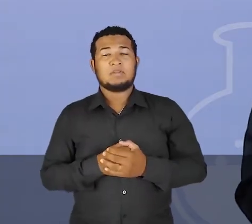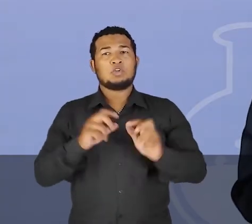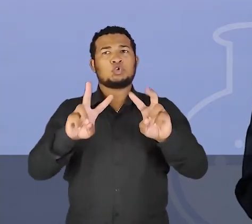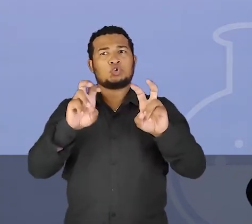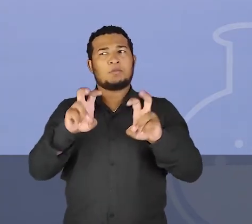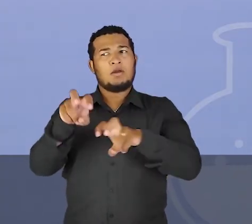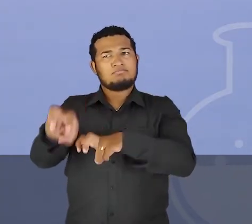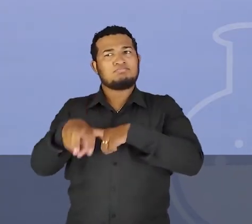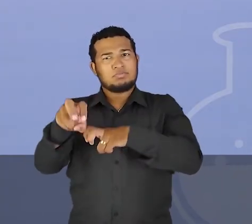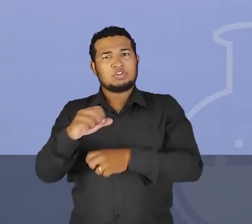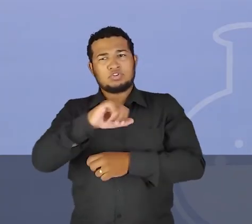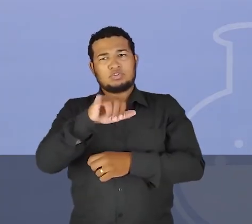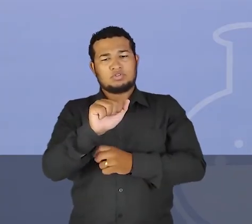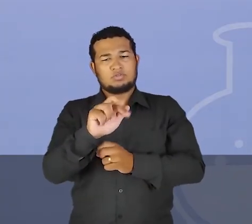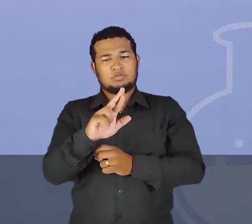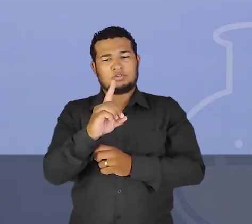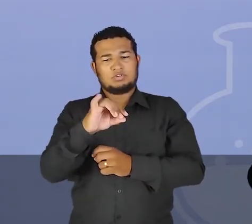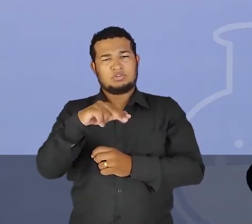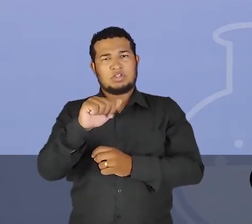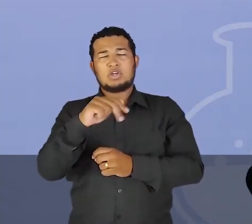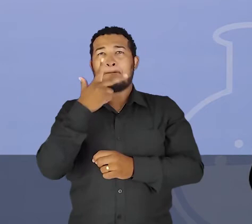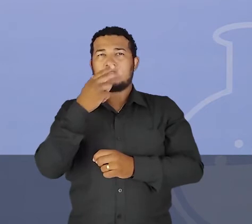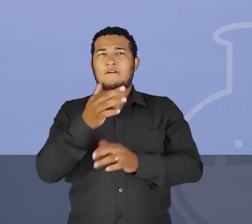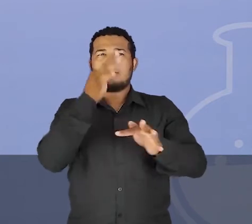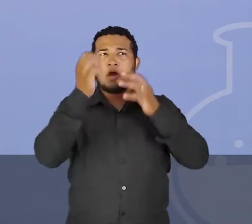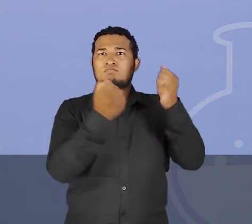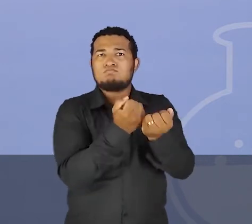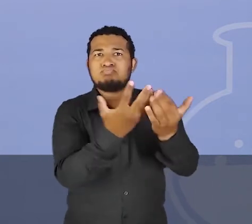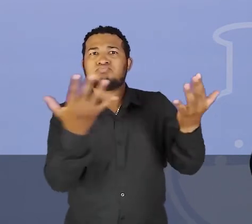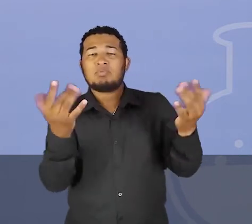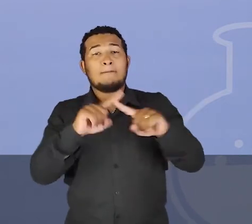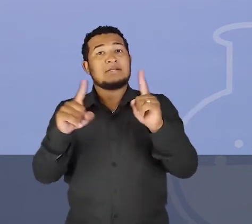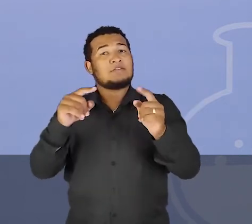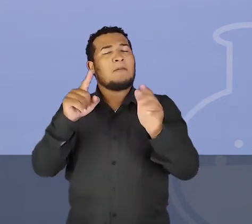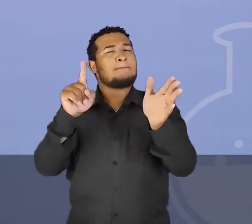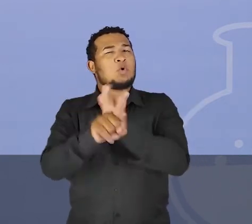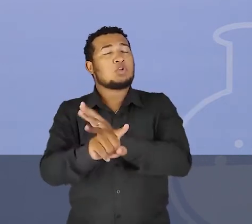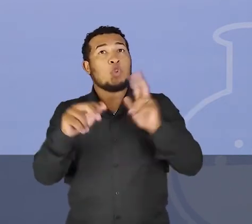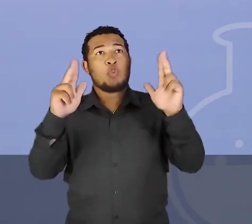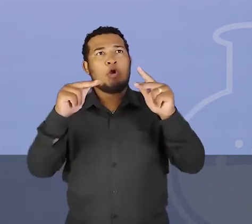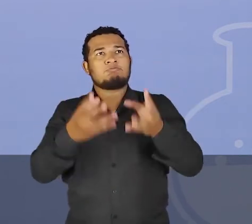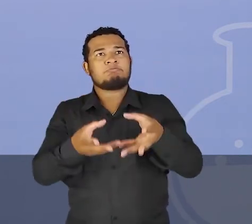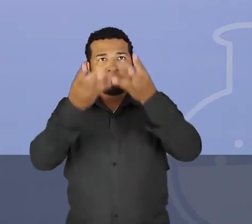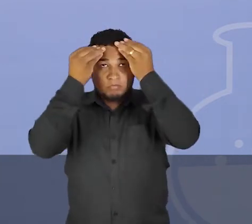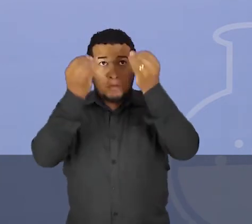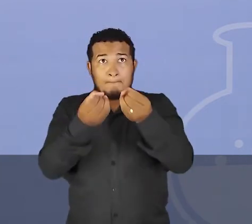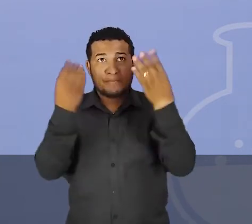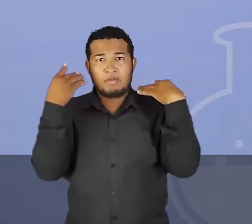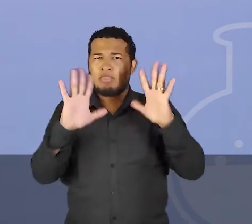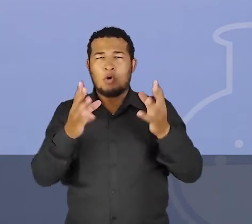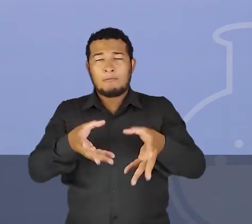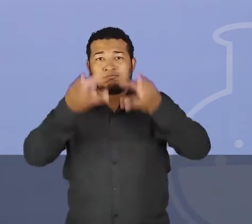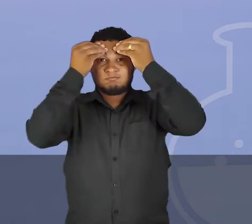em agricultura de jardinagem, a gente pensa em jardim. E aí eu vou te fazer uma pergunta para você nunca mais esquecer o que é uma agricultura de jardinagem. Se